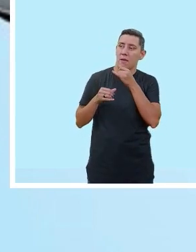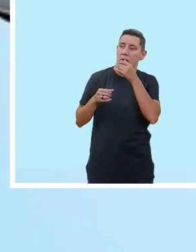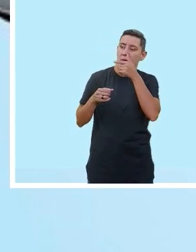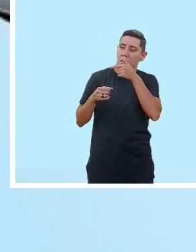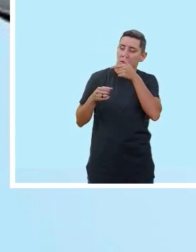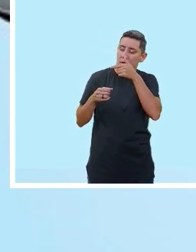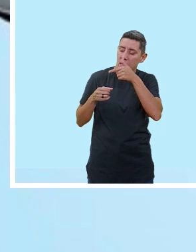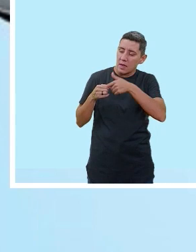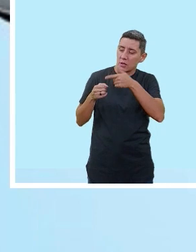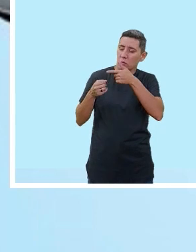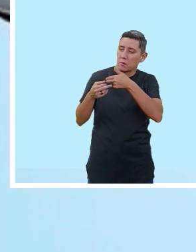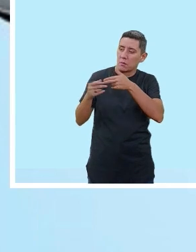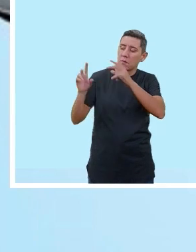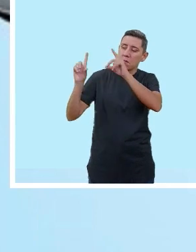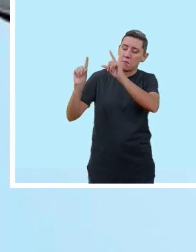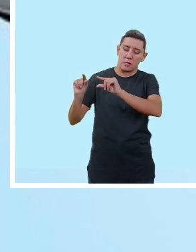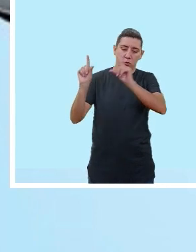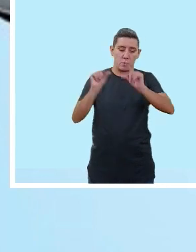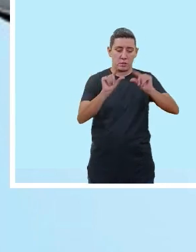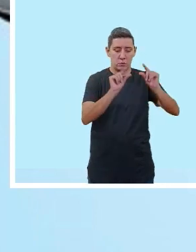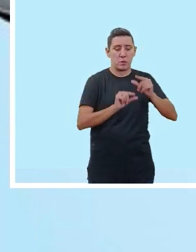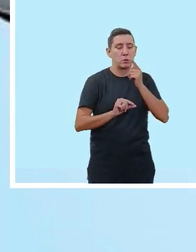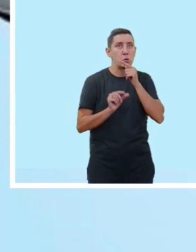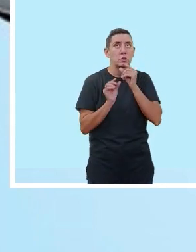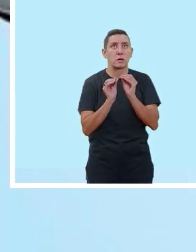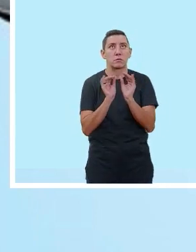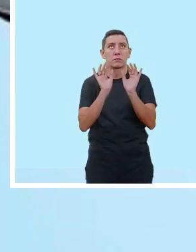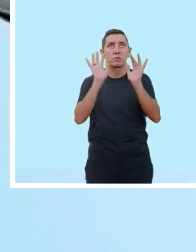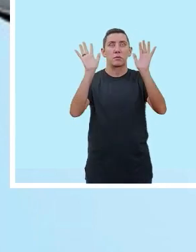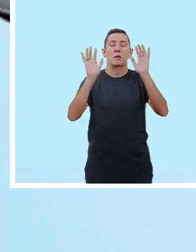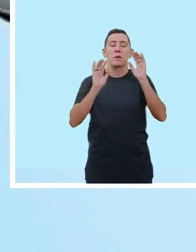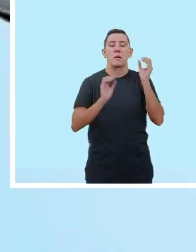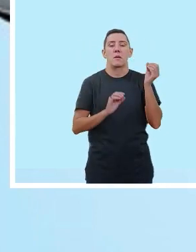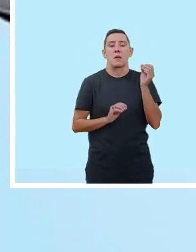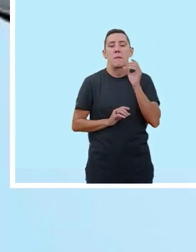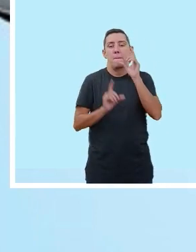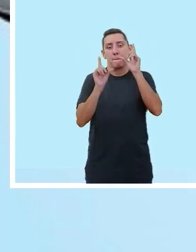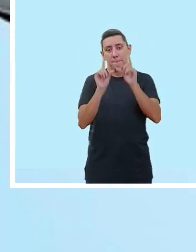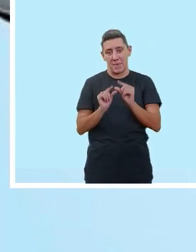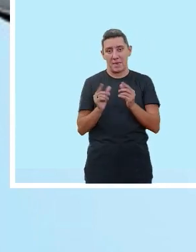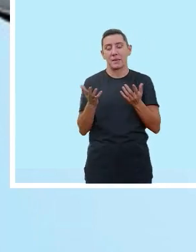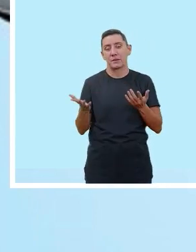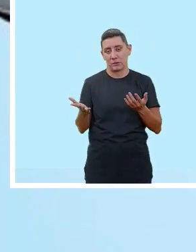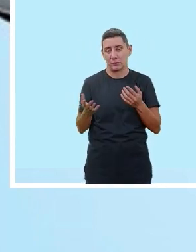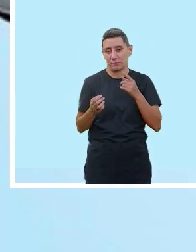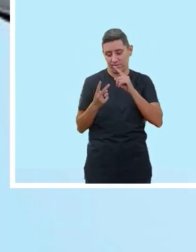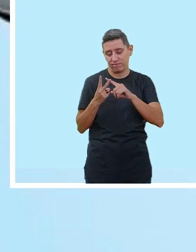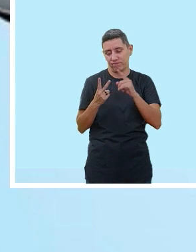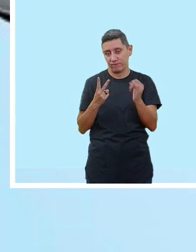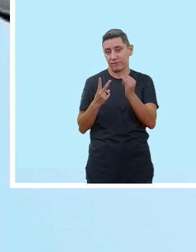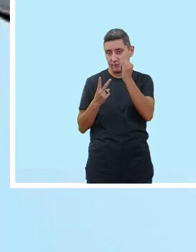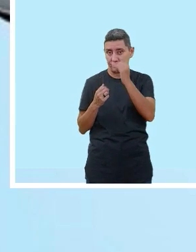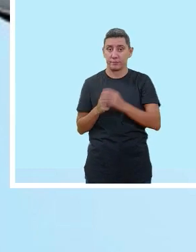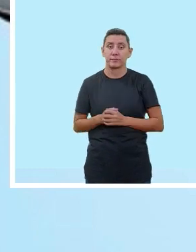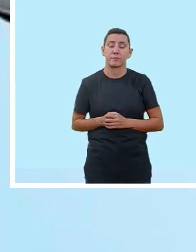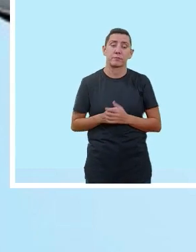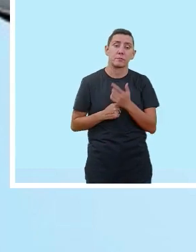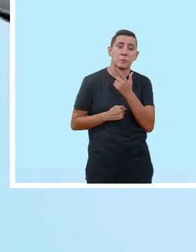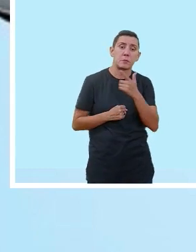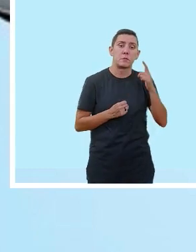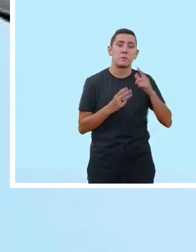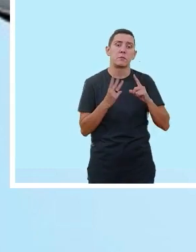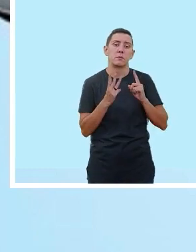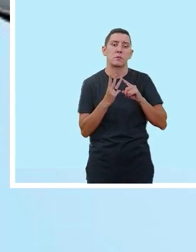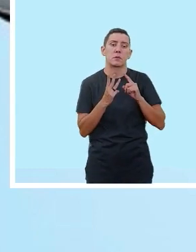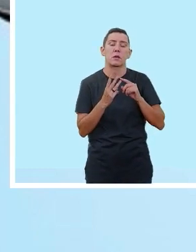energia e, além do mais, utilizando uma fonte renovável, né? Então, esse é um outro tópico. Nós temos um terceiro tópico aqui,